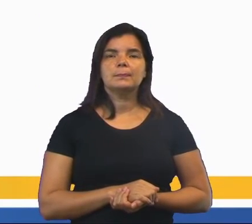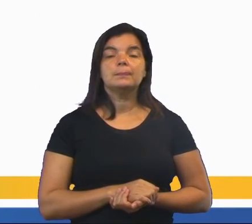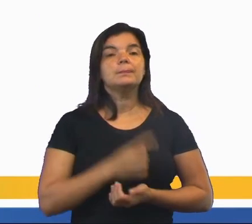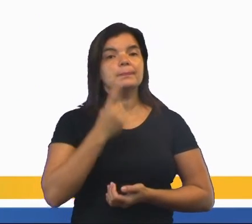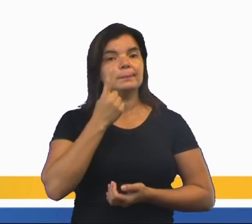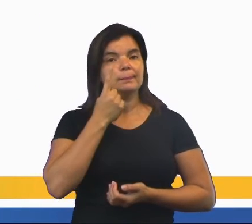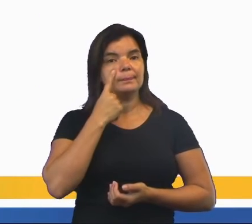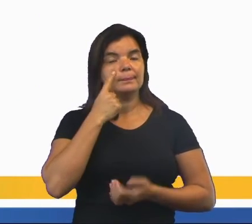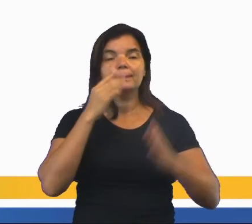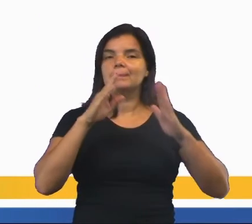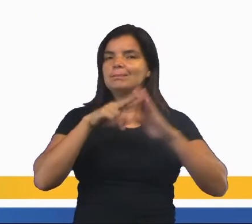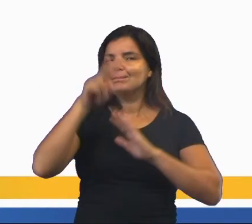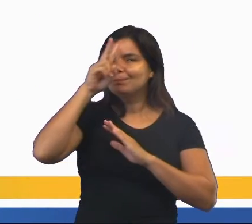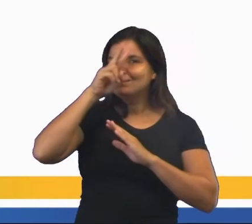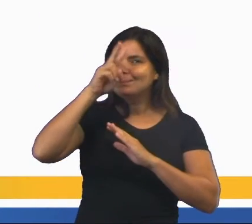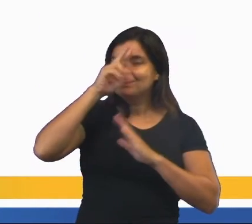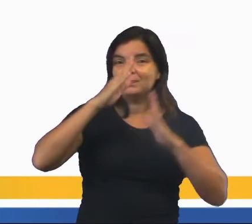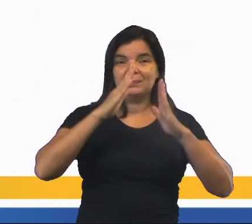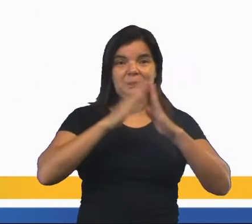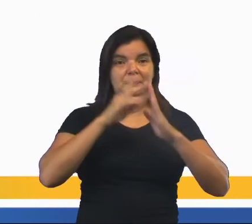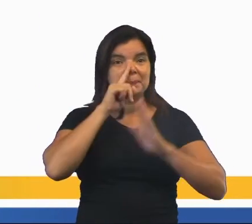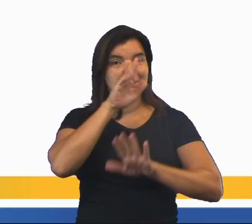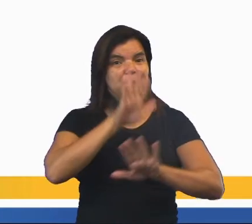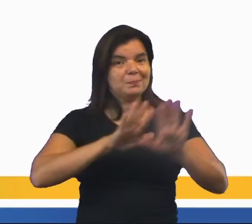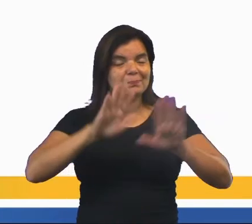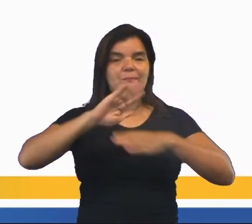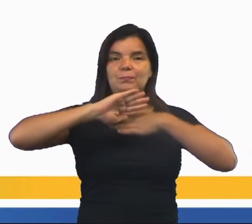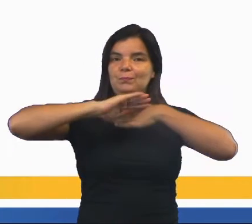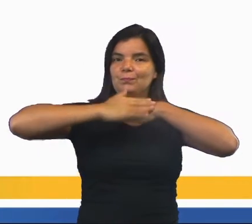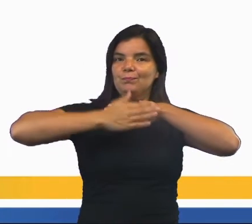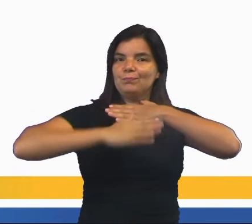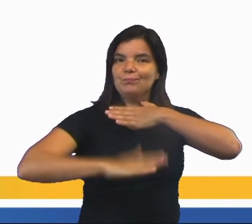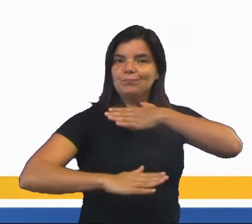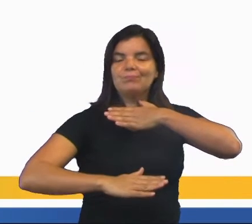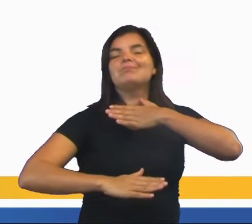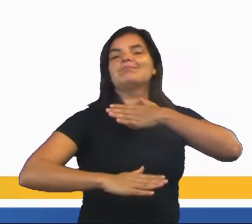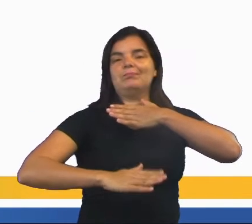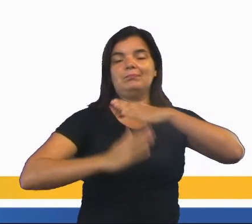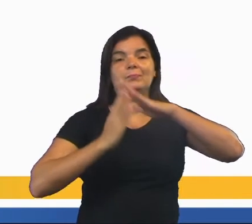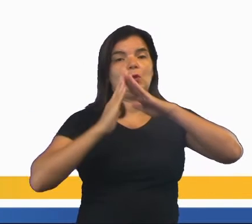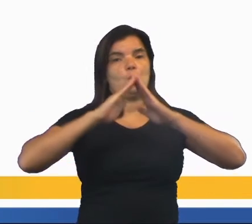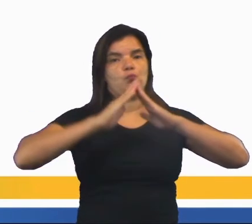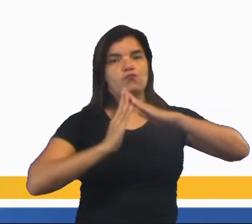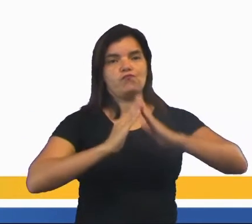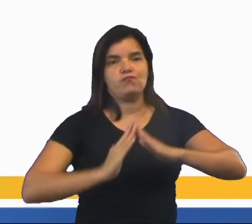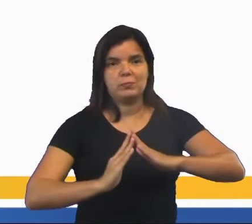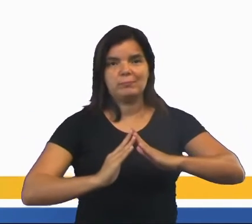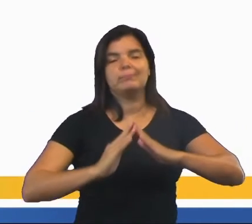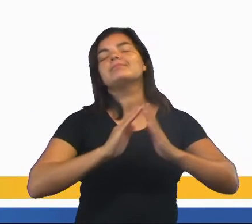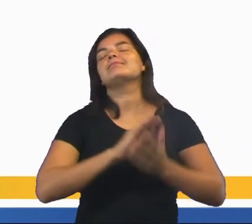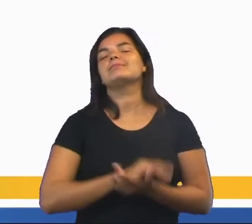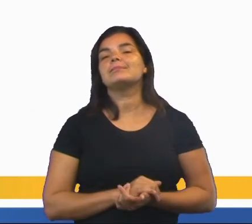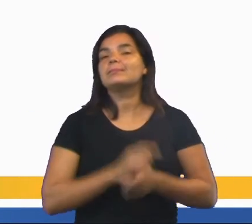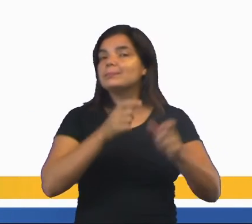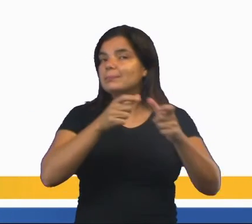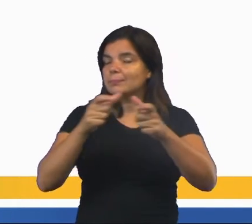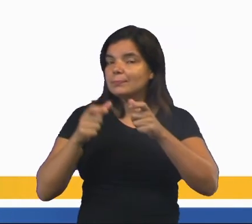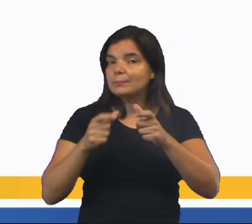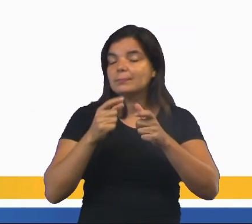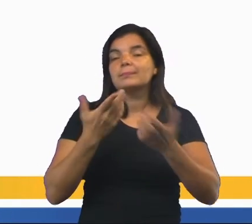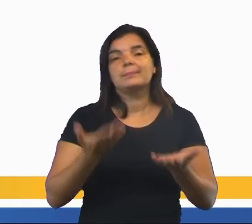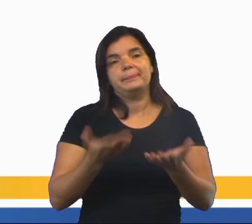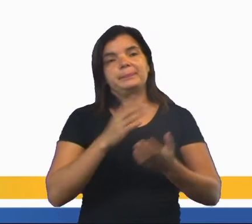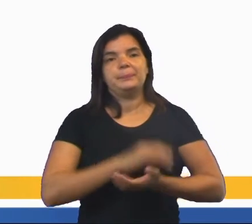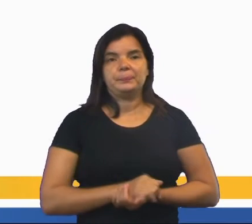Olha só, turminha, lembram quando eu falava sobre que eles estabelecem muitas vezes moradias em áreas, em lugares de